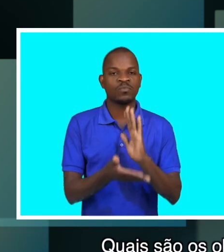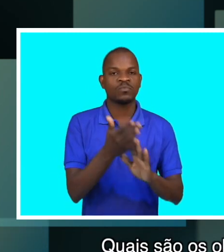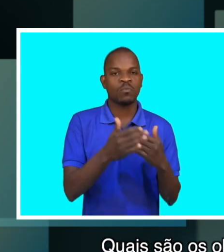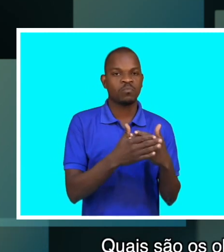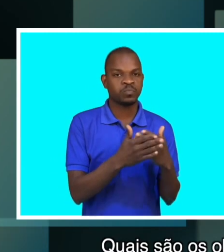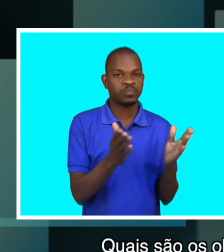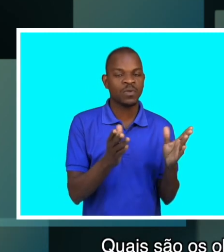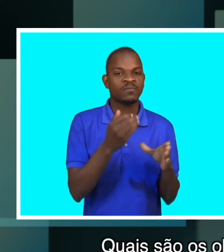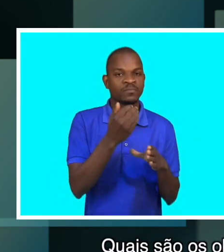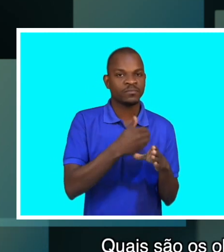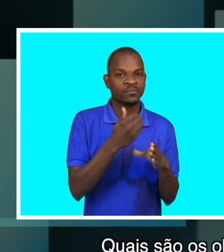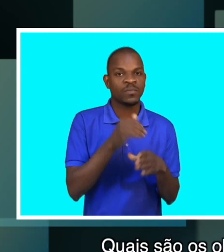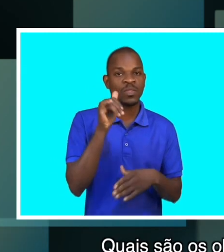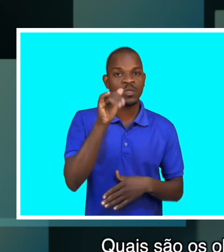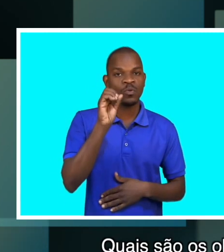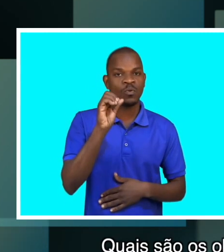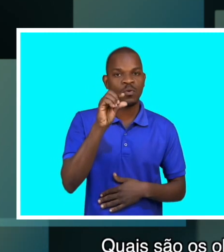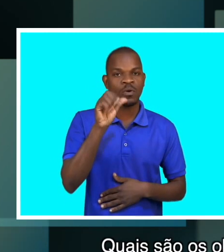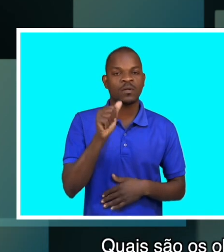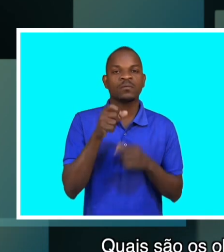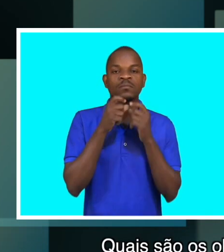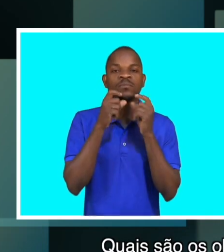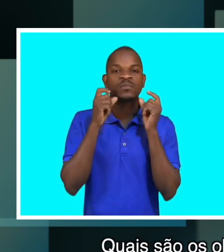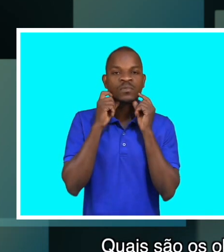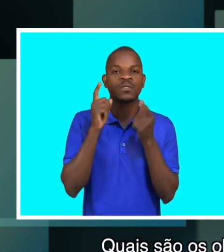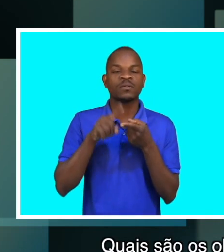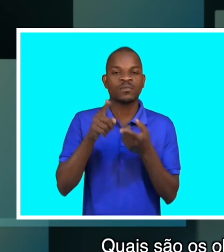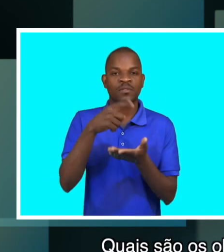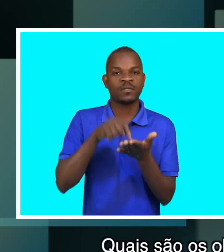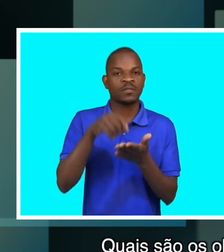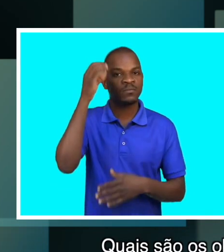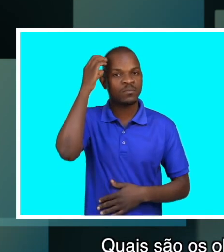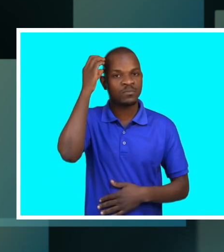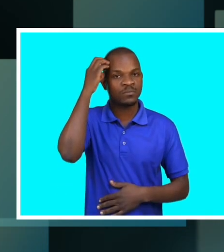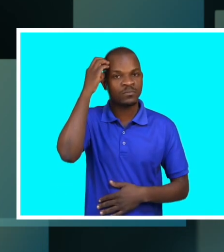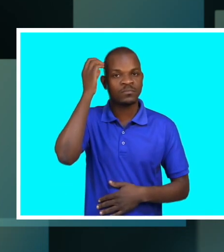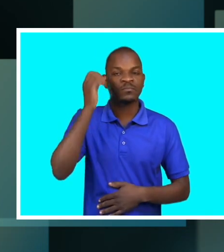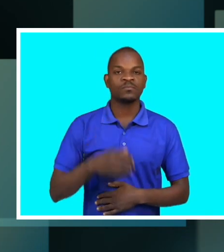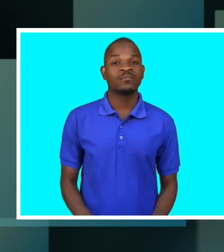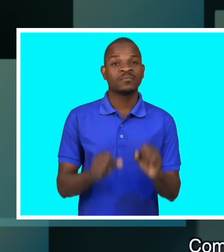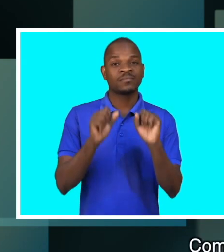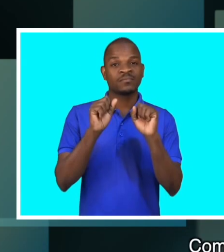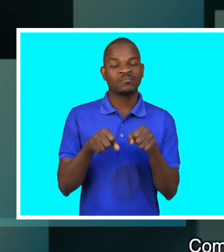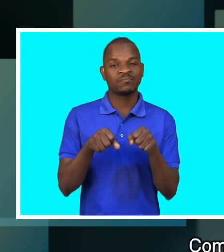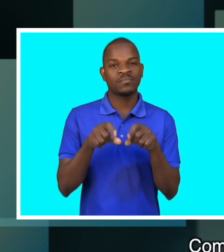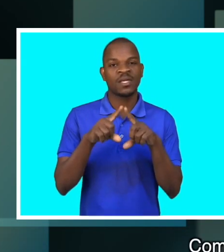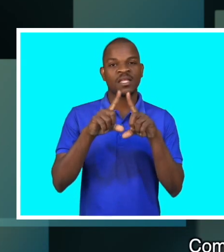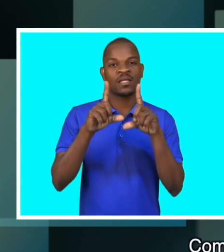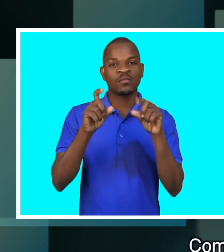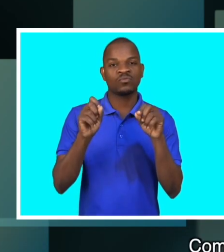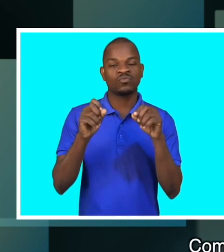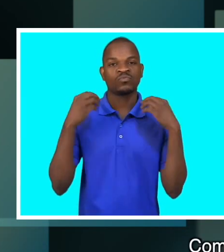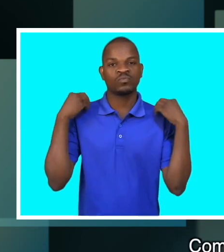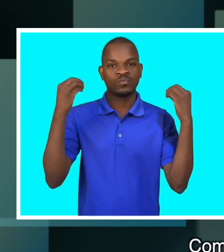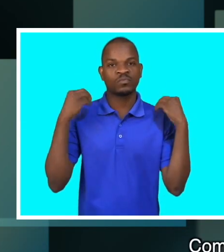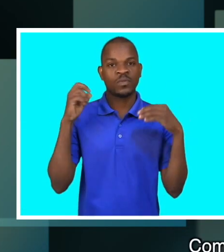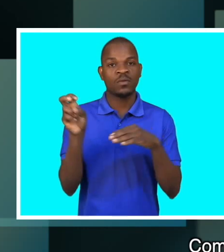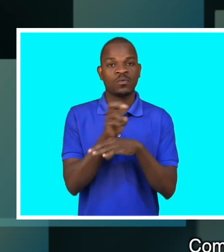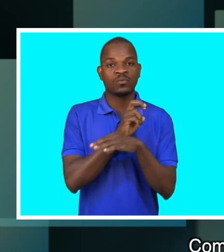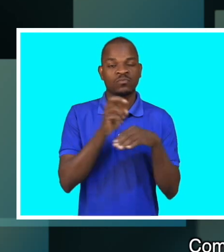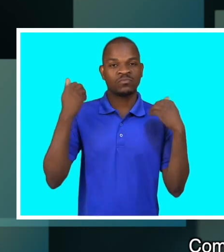abraçar, abrir esse espaço da prática do yoga Em Moçambique, em particular, na cidade de Maputo O yoga, como disse,